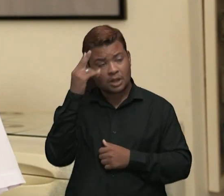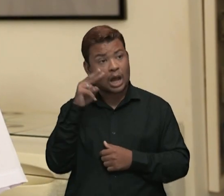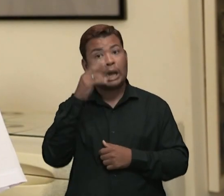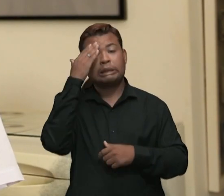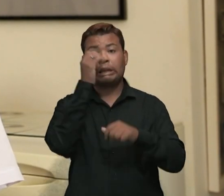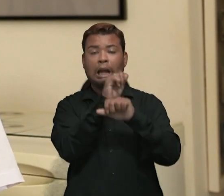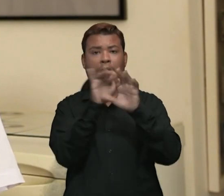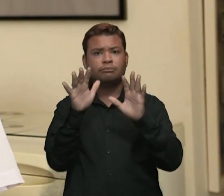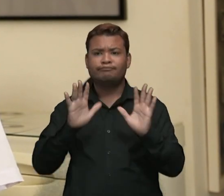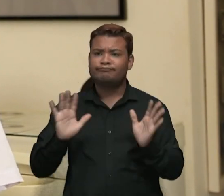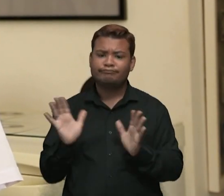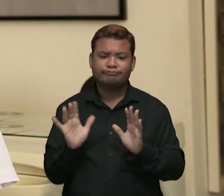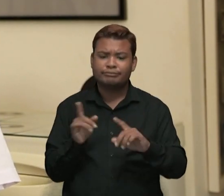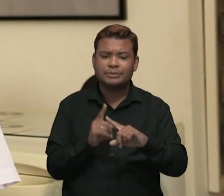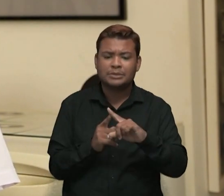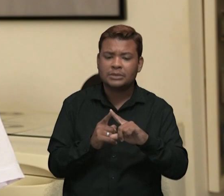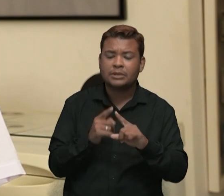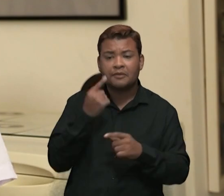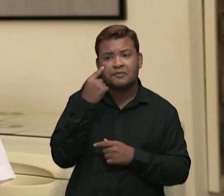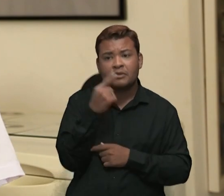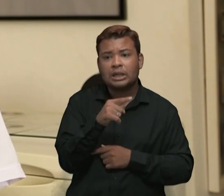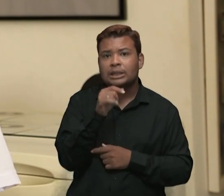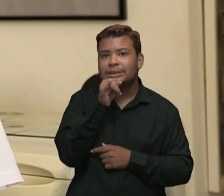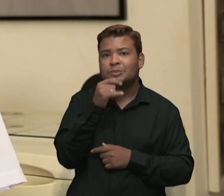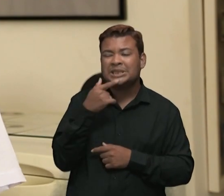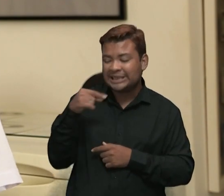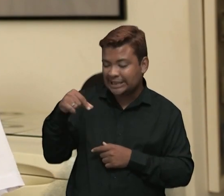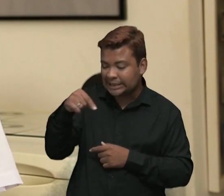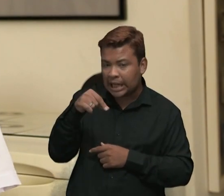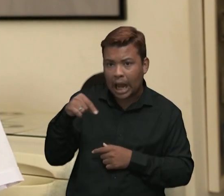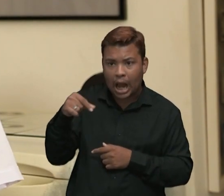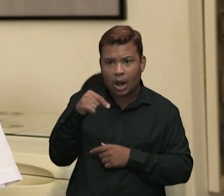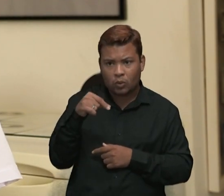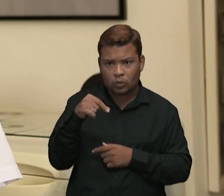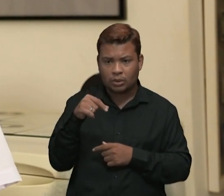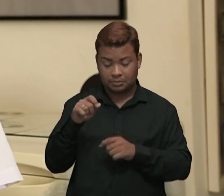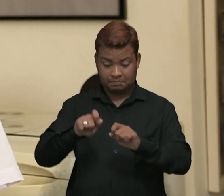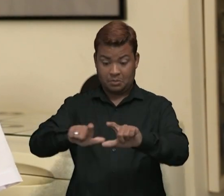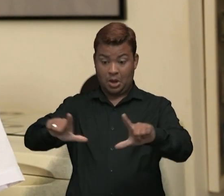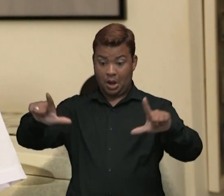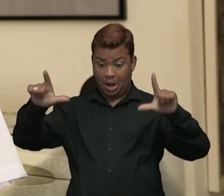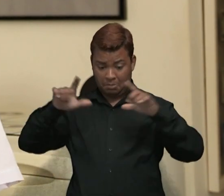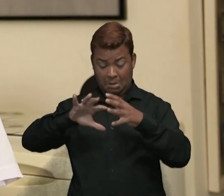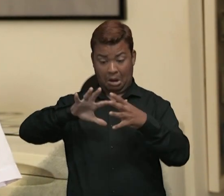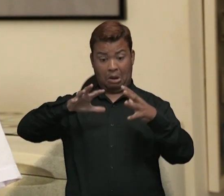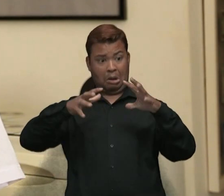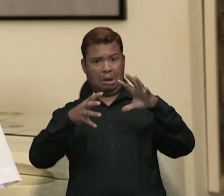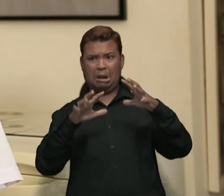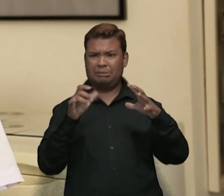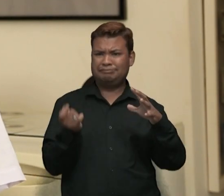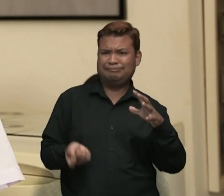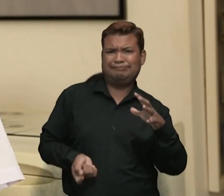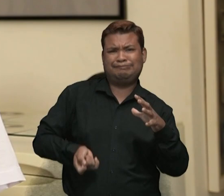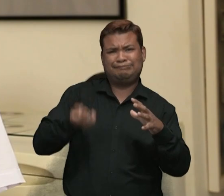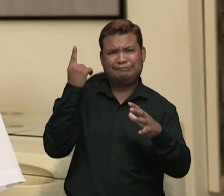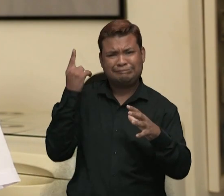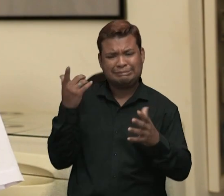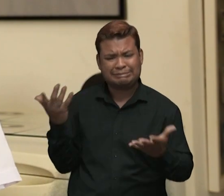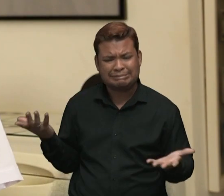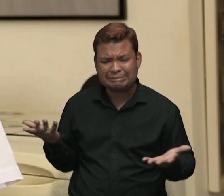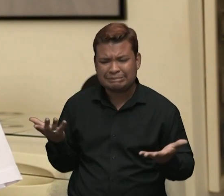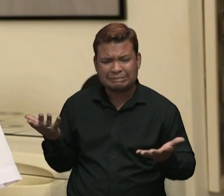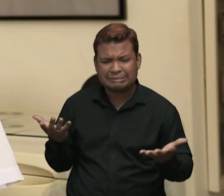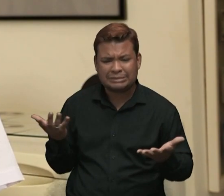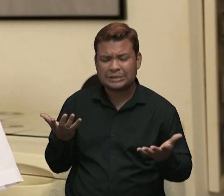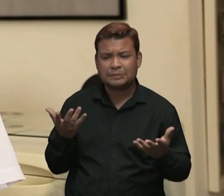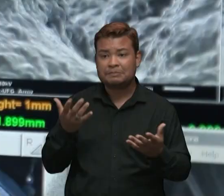um grão de sal, parece um negócio meio alienígena, assim mesmo, assim, um negócio meio do outro mundo, assim. Você perde a referência